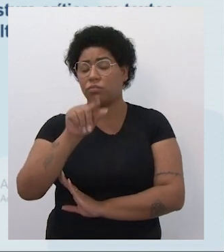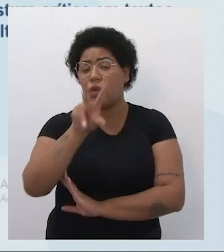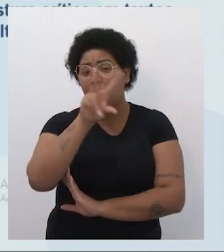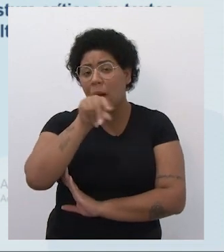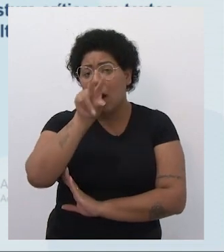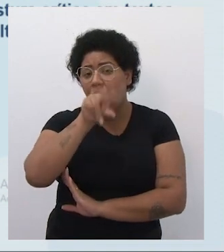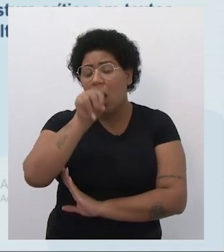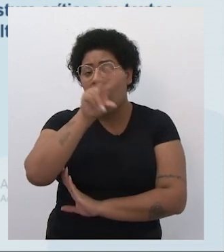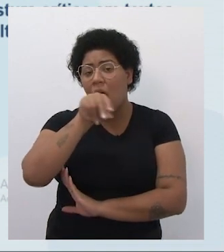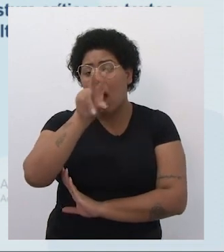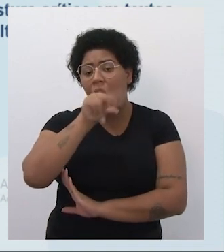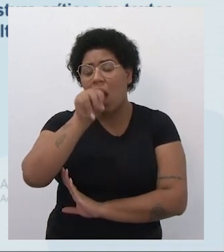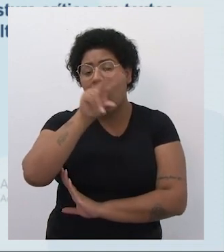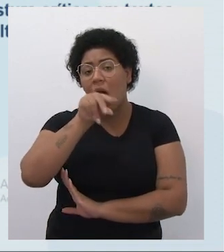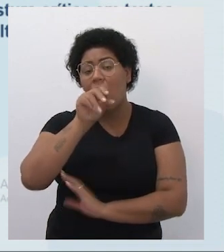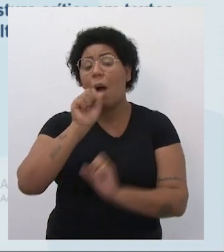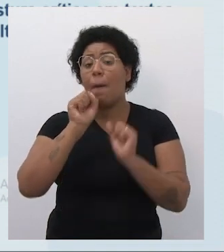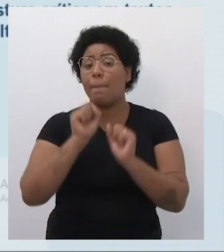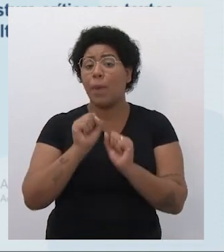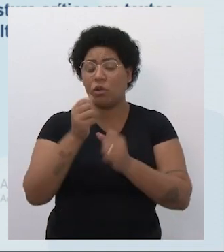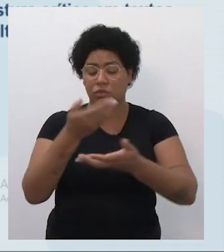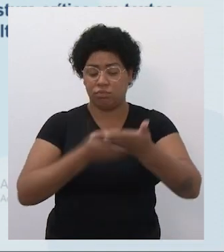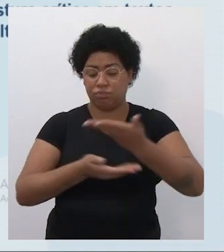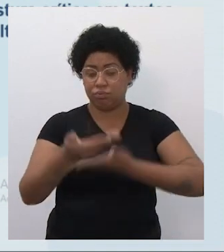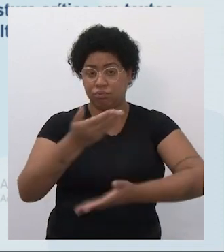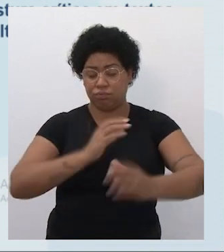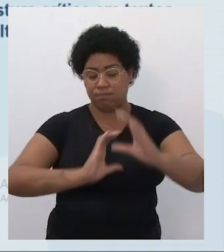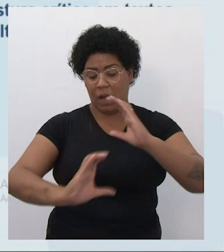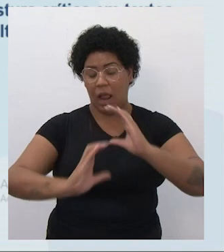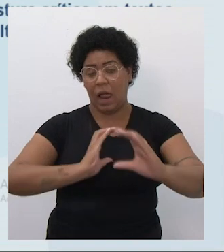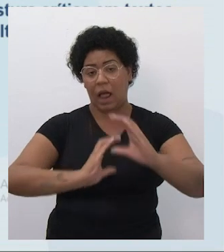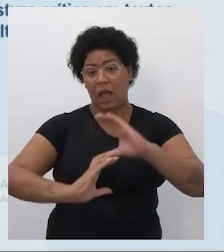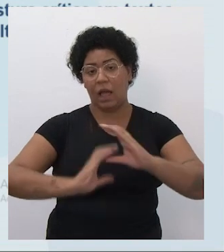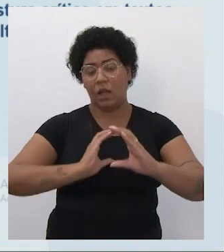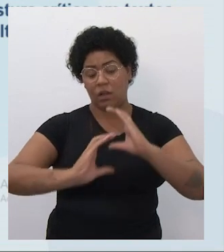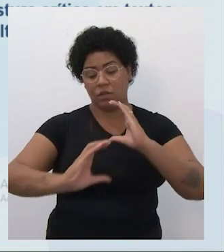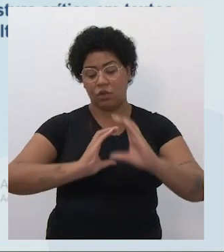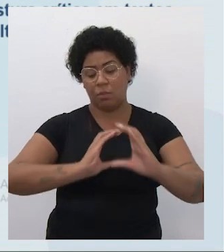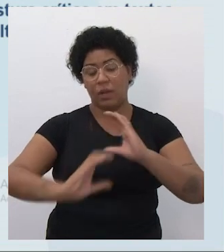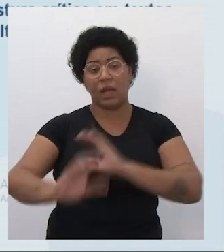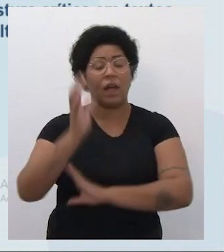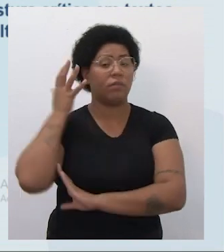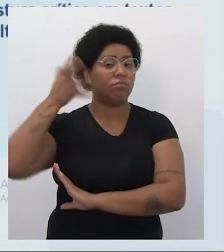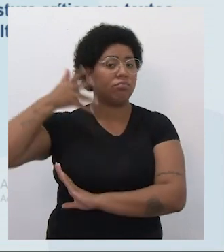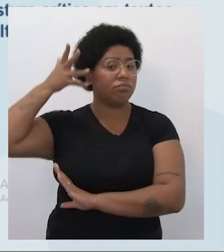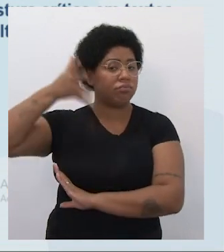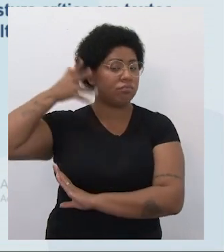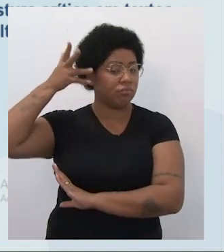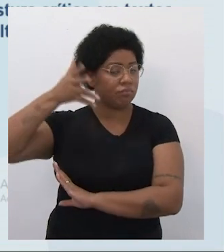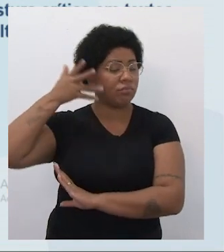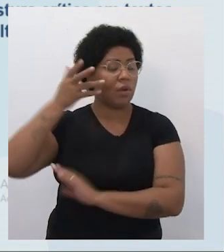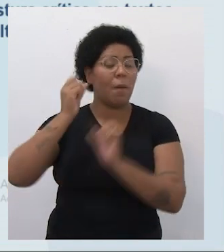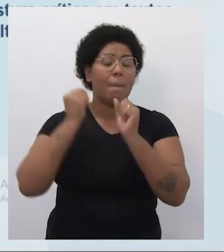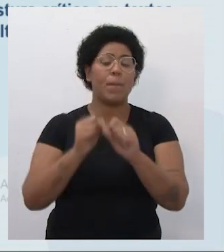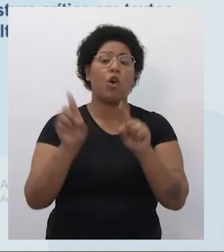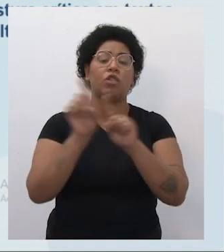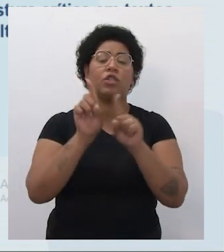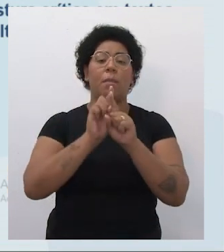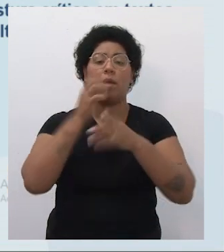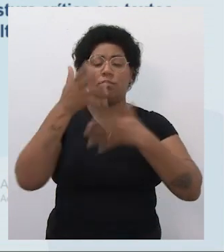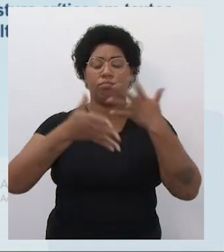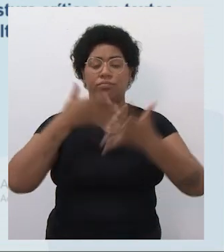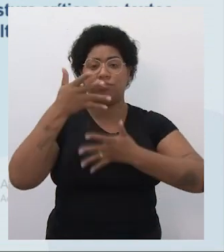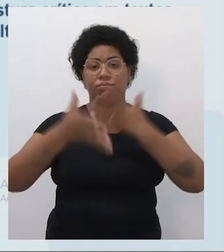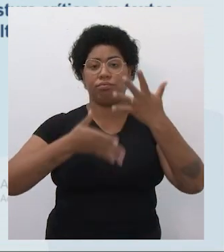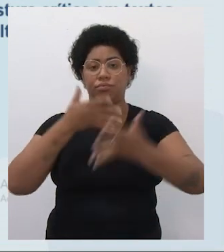seminário, então, ele pode dialogar com a palestra, ele pode dialogar com uma